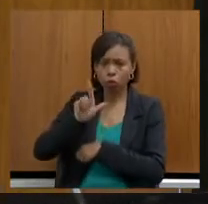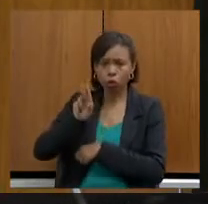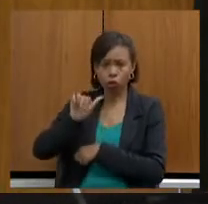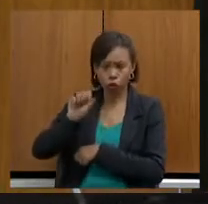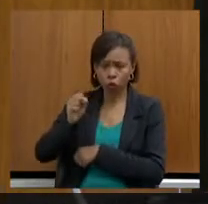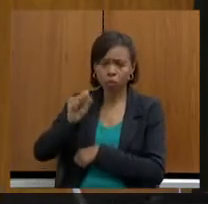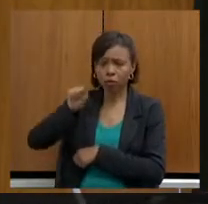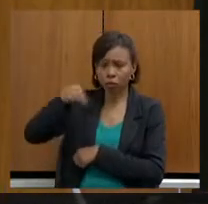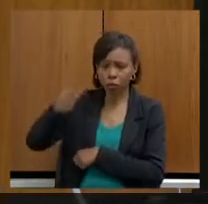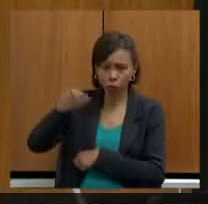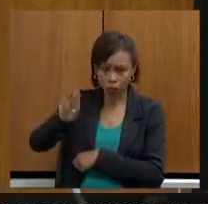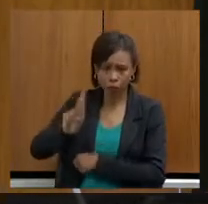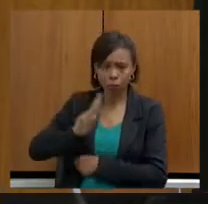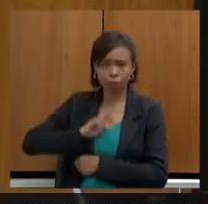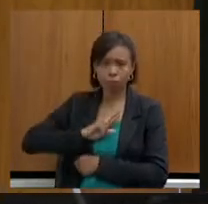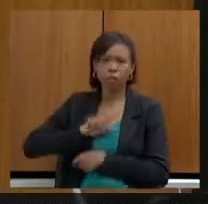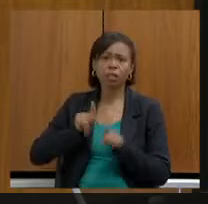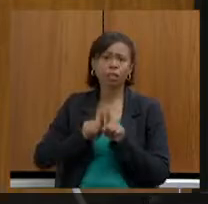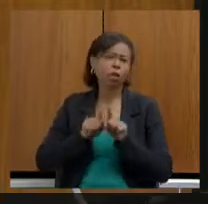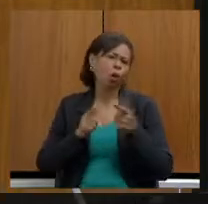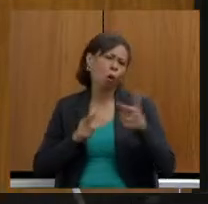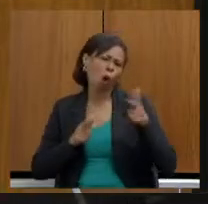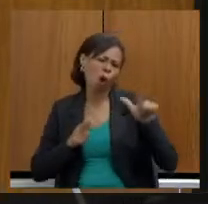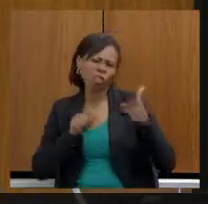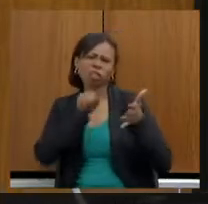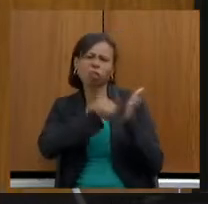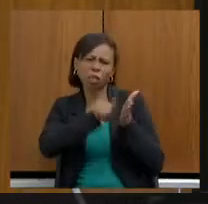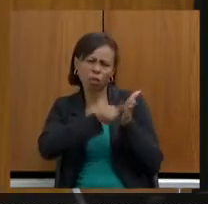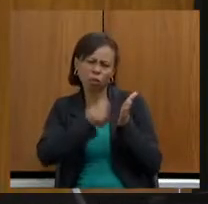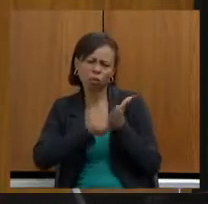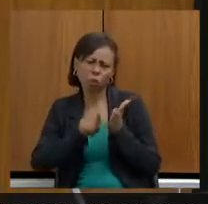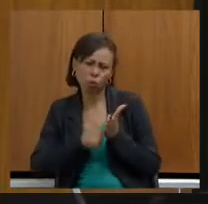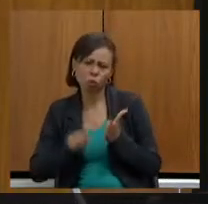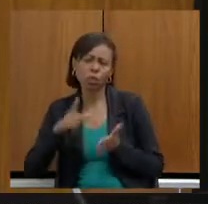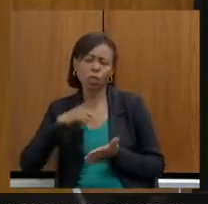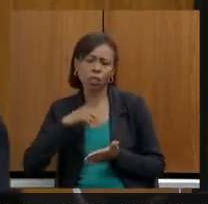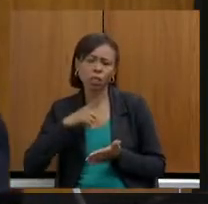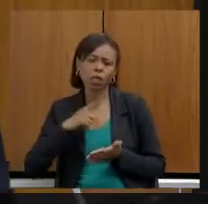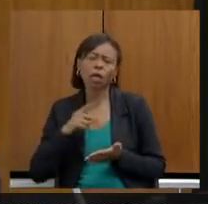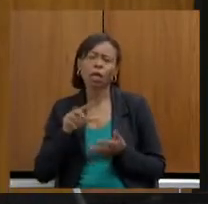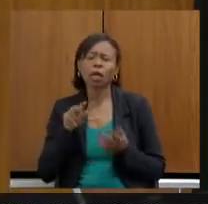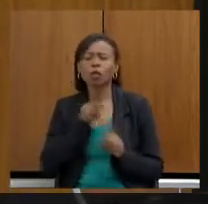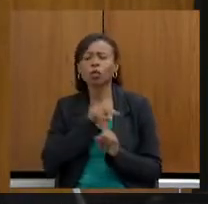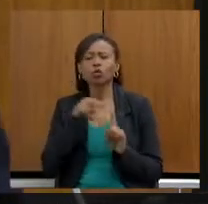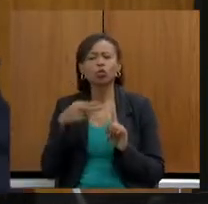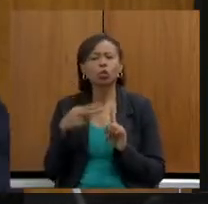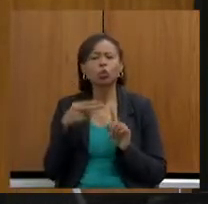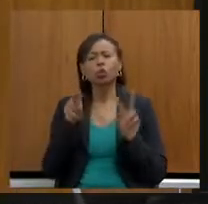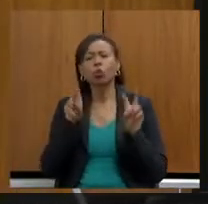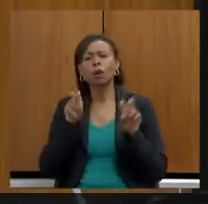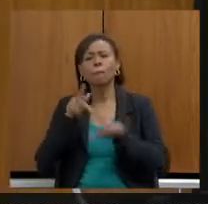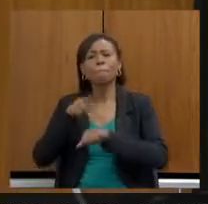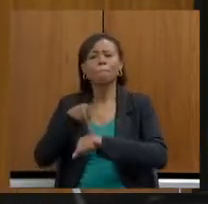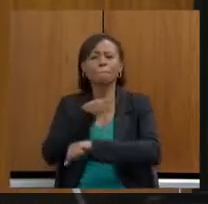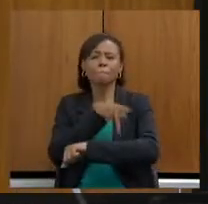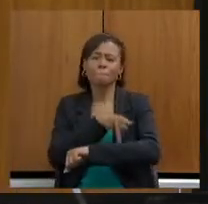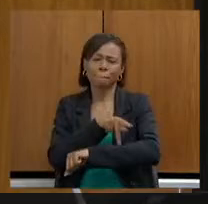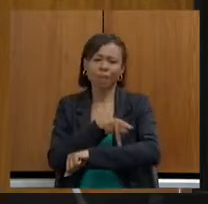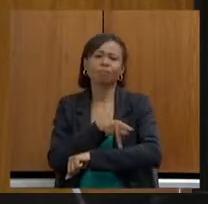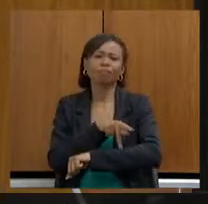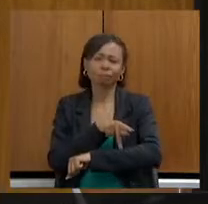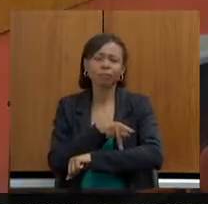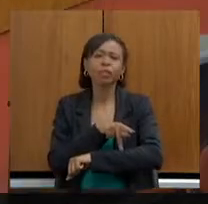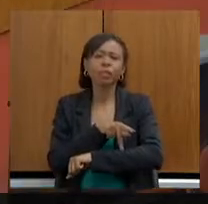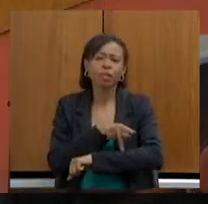me respondia as perguntas que que nós temos aqui secretário do ponto de vista da questão pedagógica